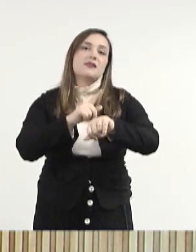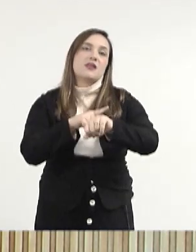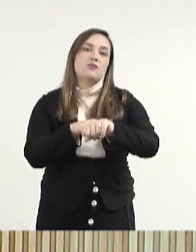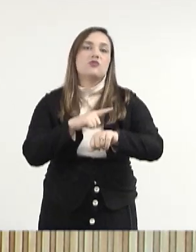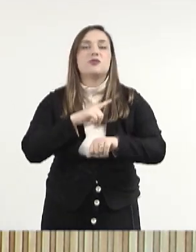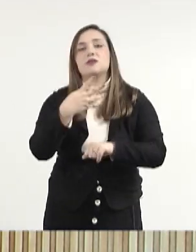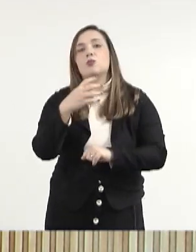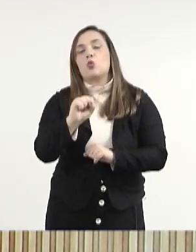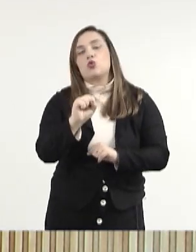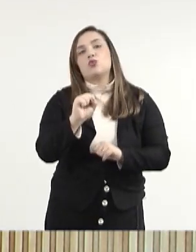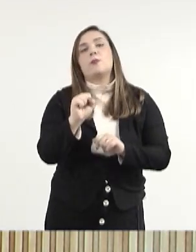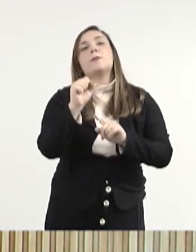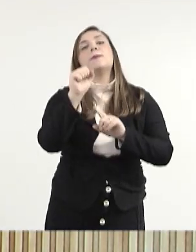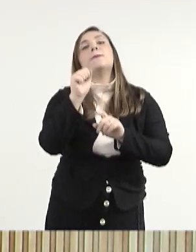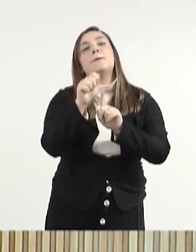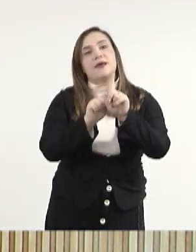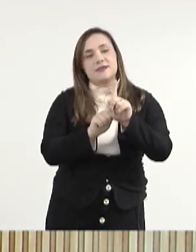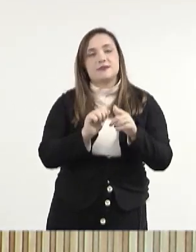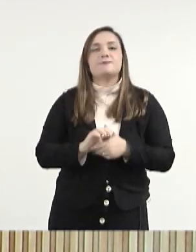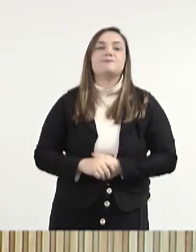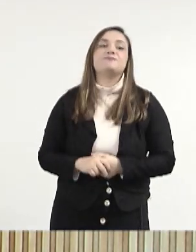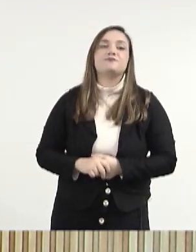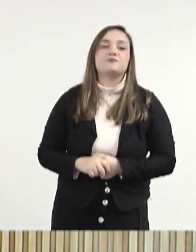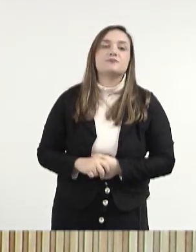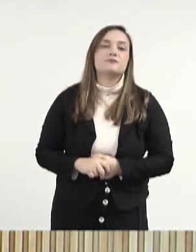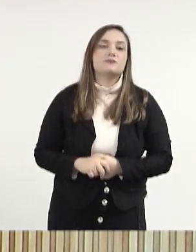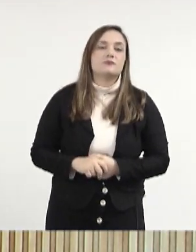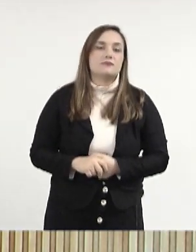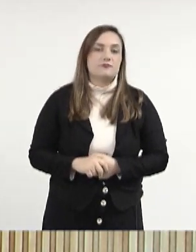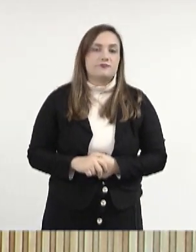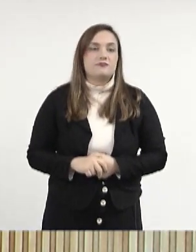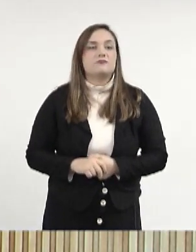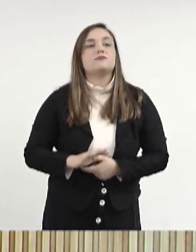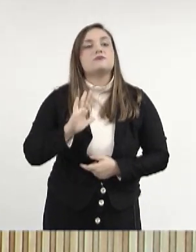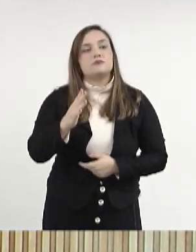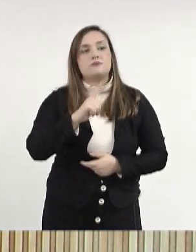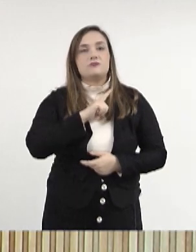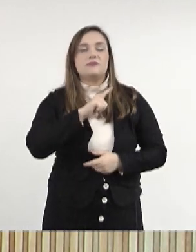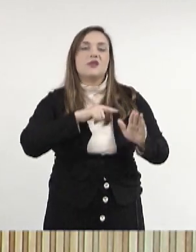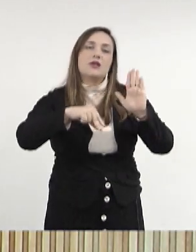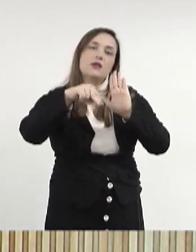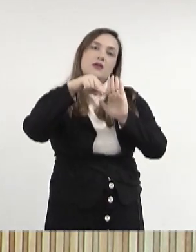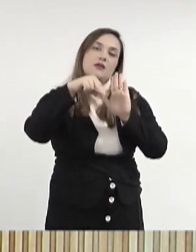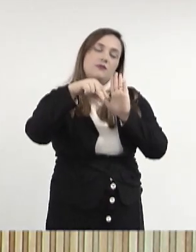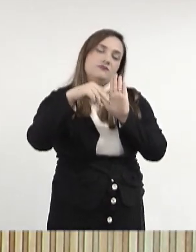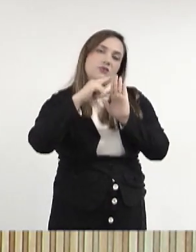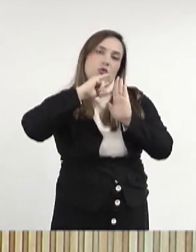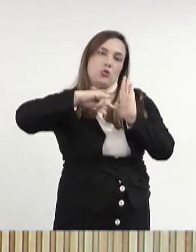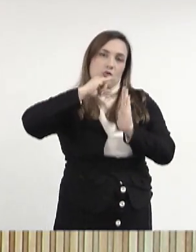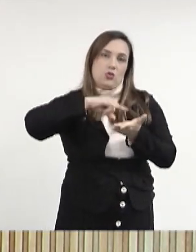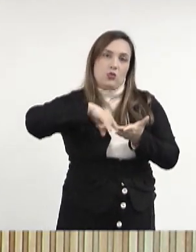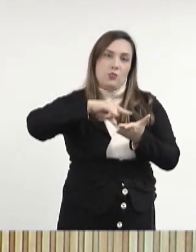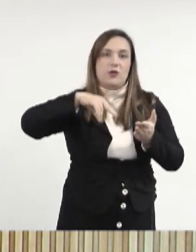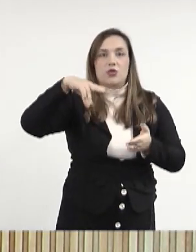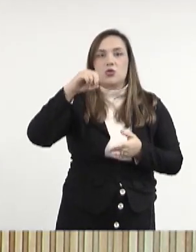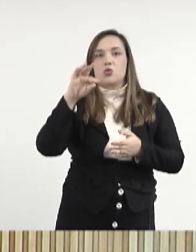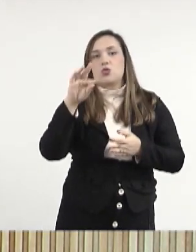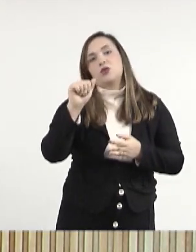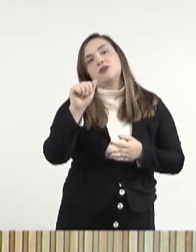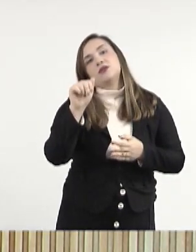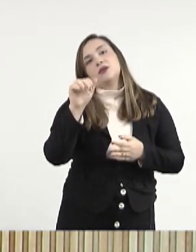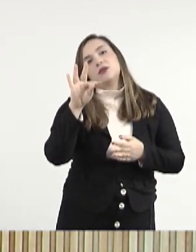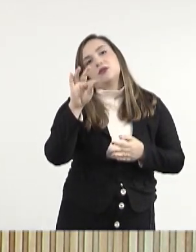de 48 meses. Ainda também existem elaborações, notas técnicas que o governo colocou na justificativa do projeto para